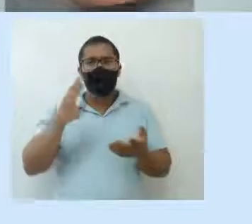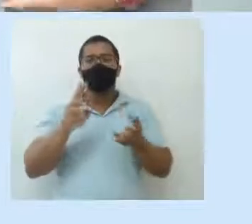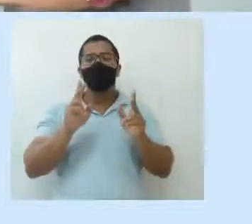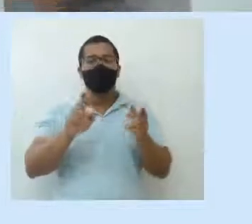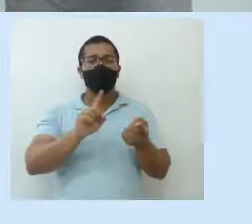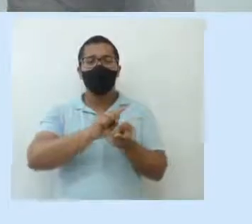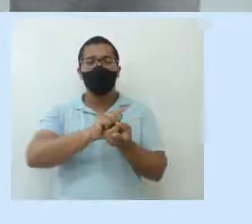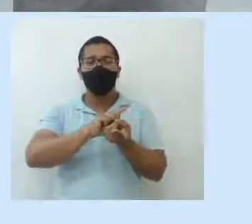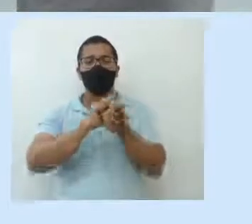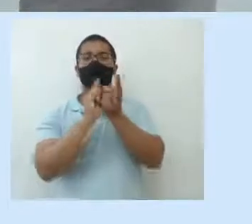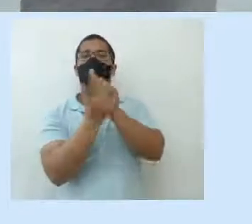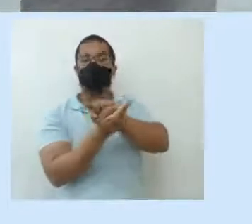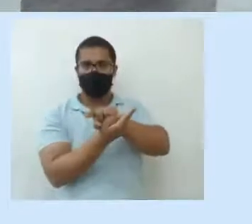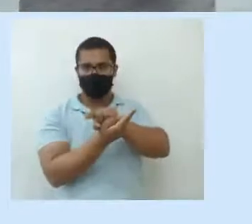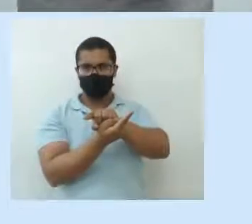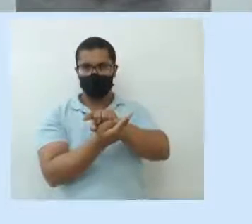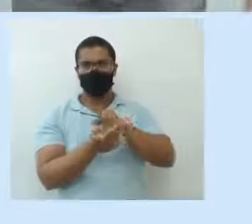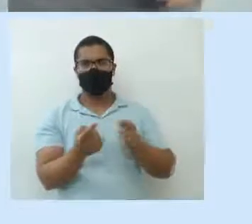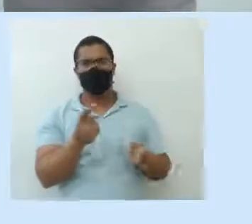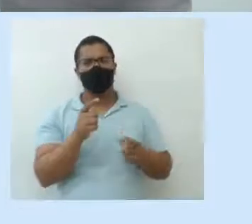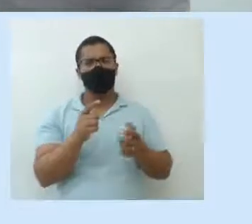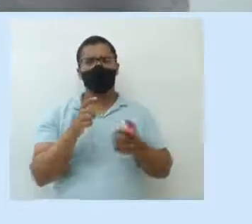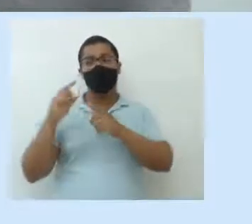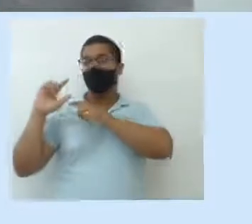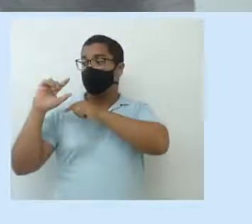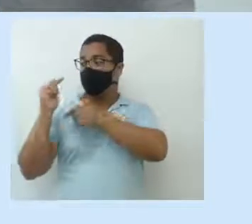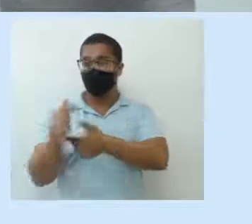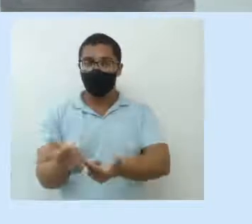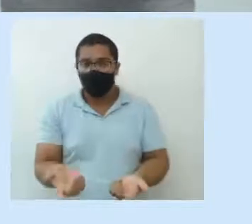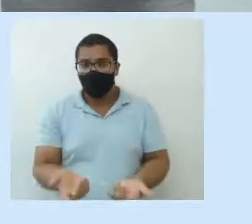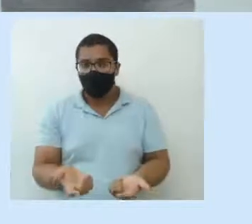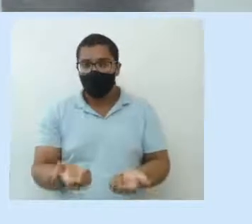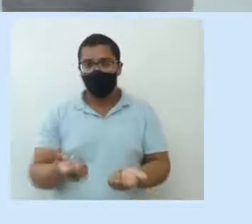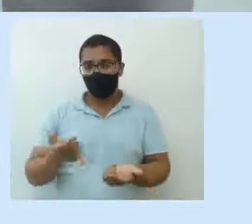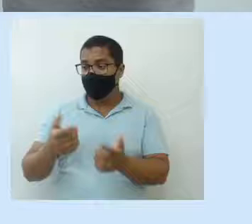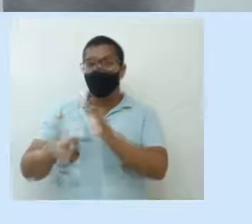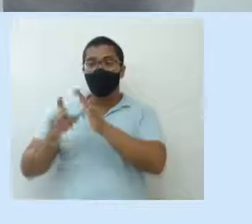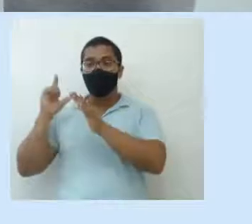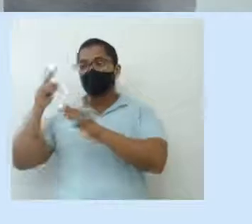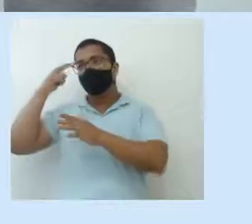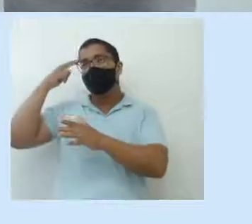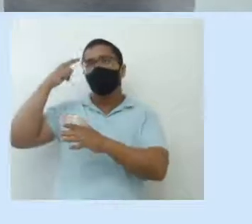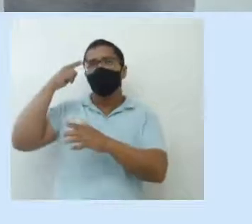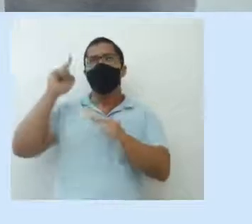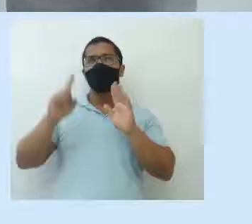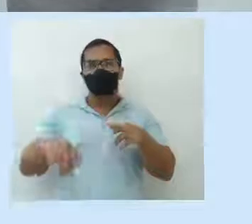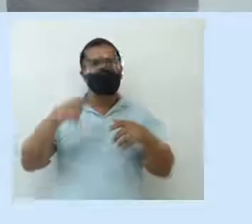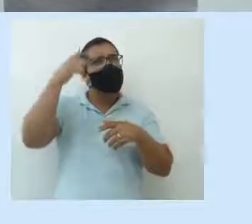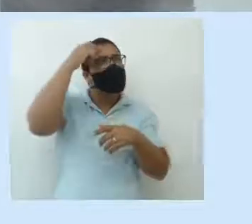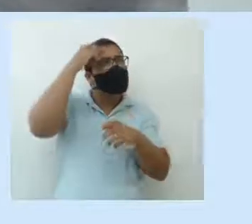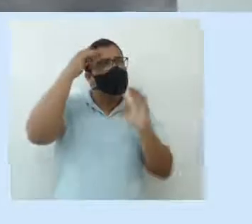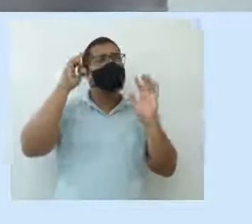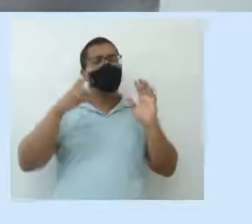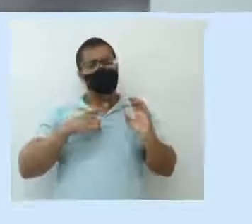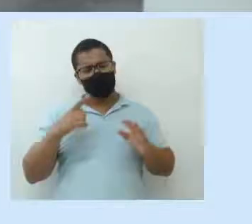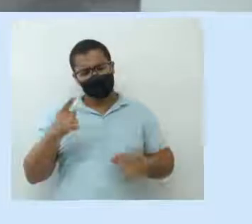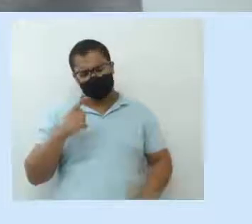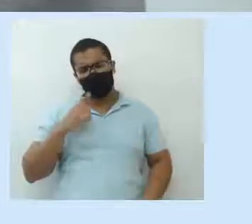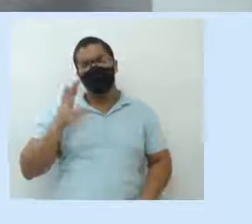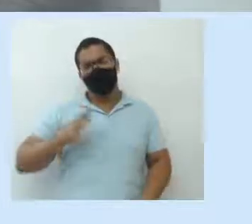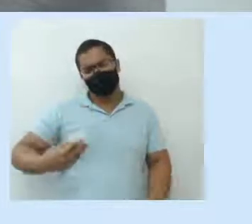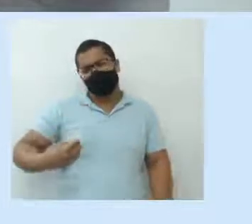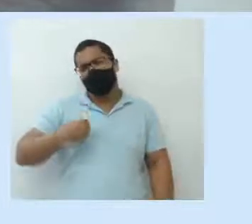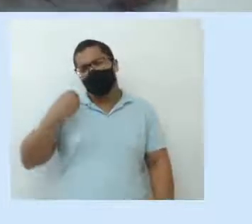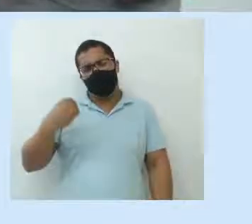veja só, ele é contrário à tradição que entendia a consciência como possuidora de uma